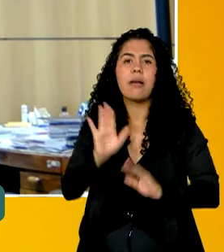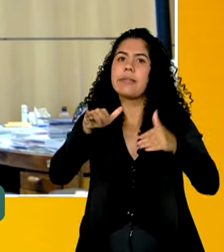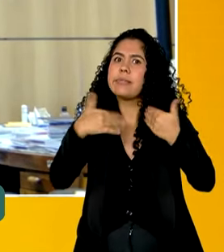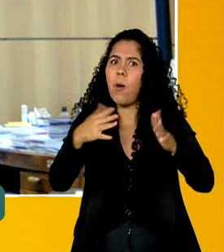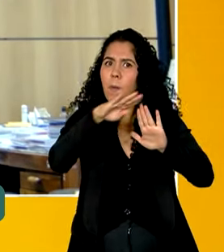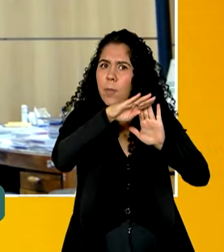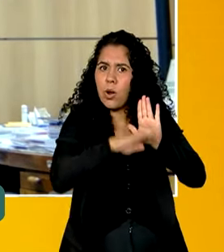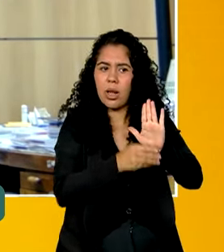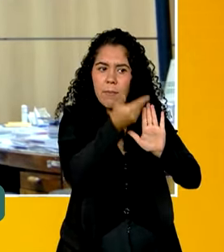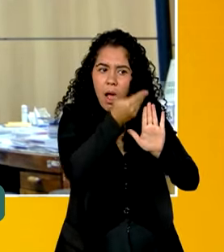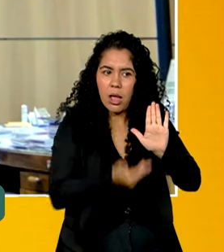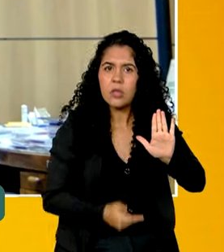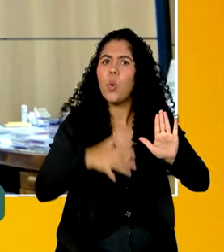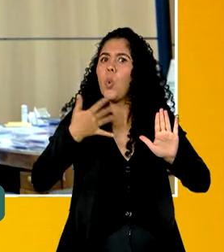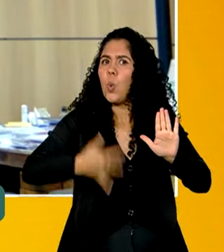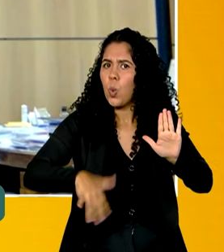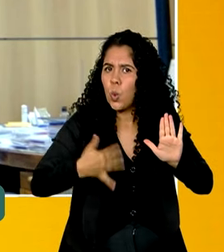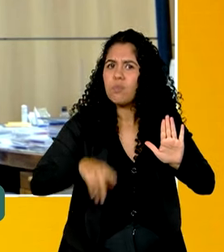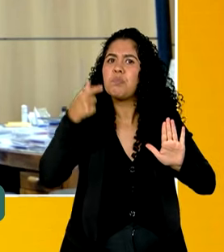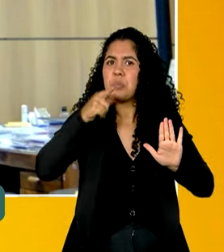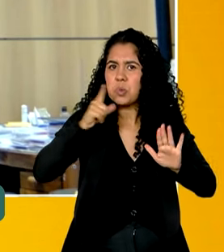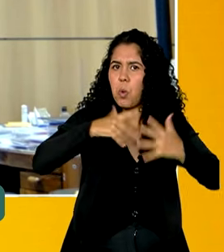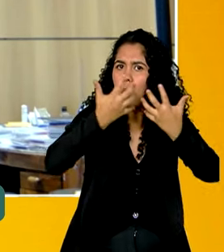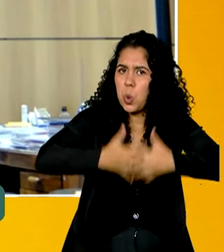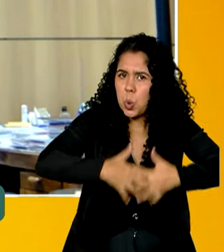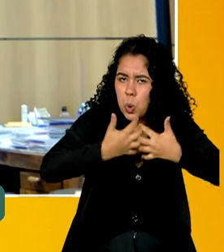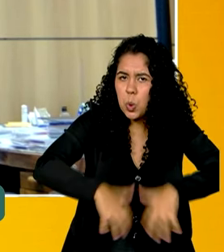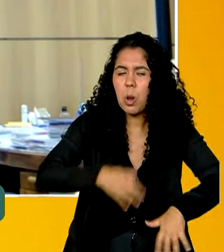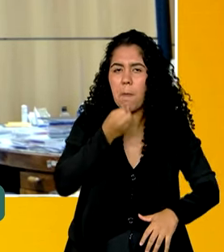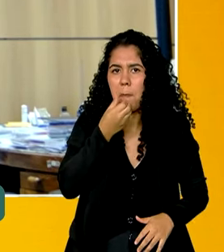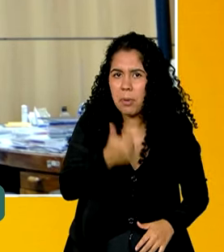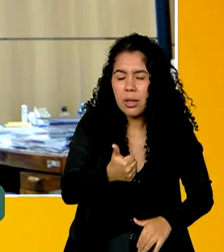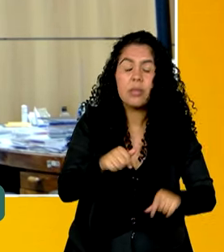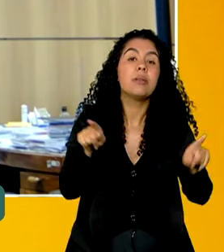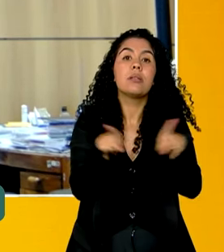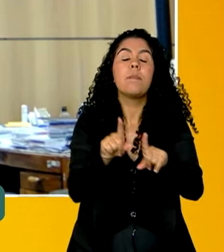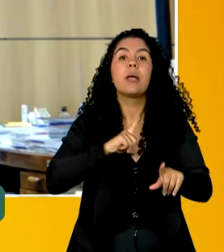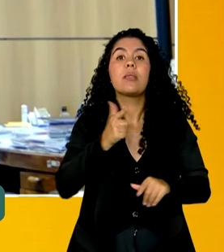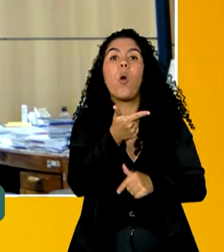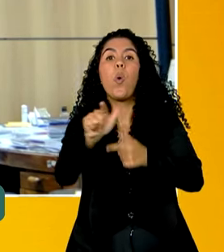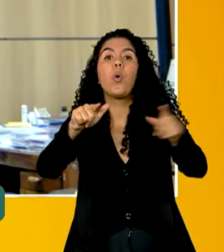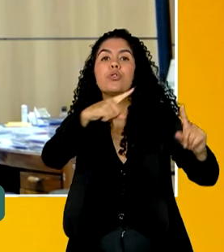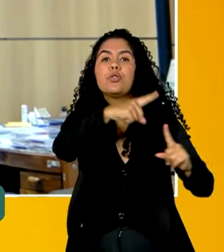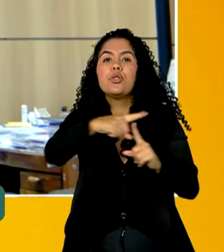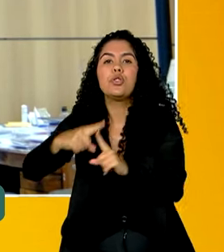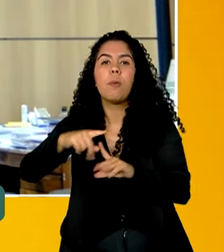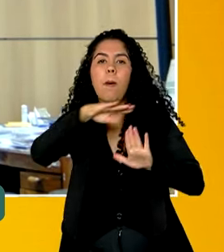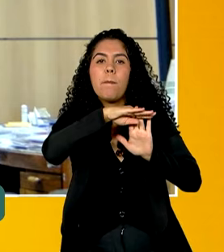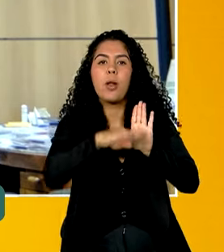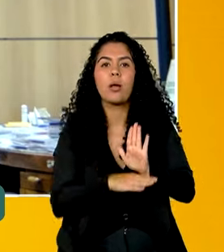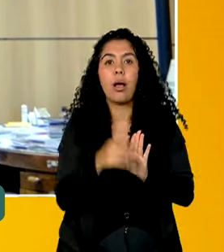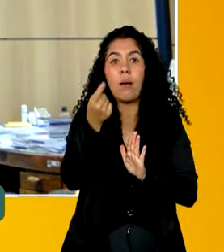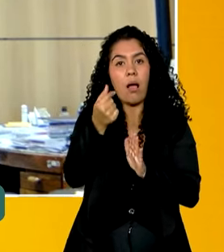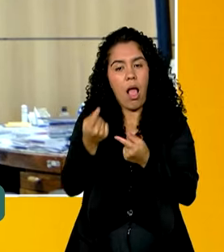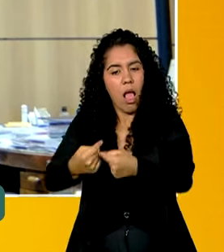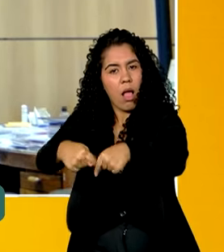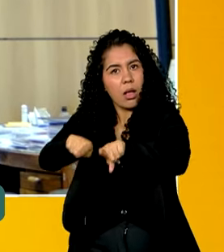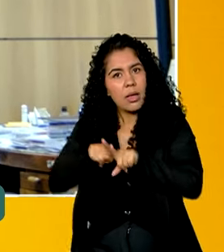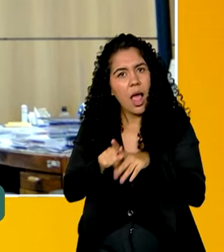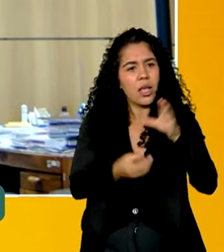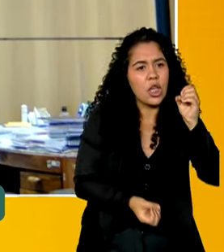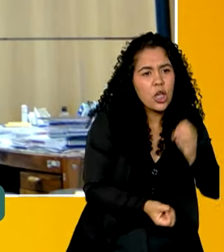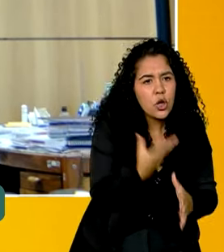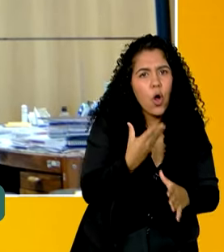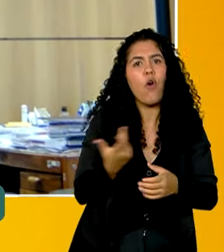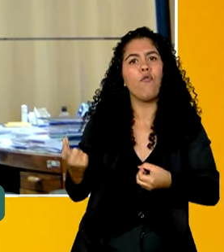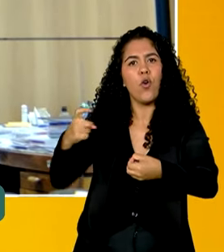que está em funcionamento, funcionando muito bem. Você tem os programas de créditos criados para poder